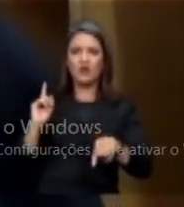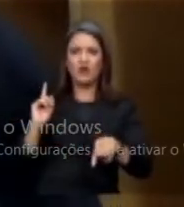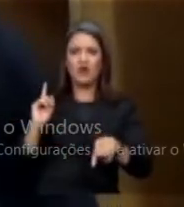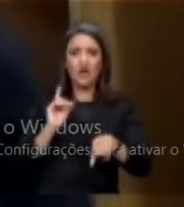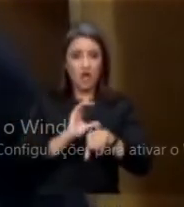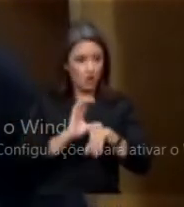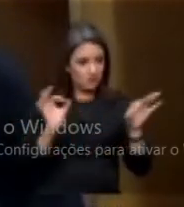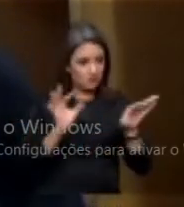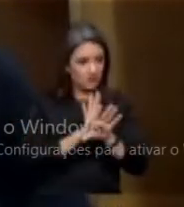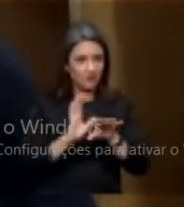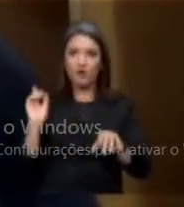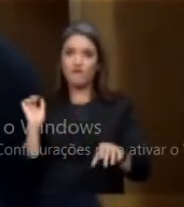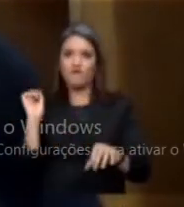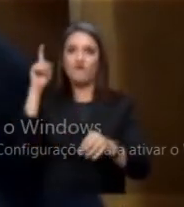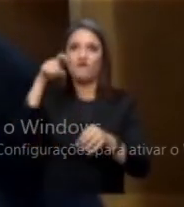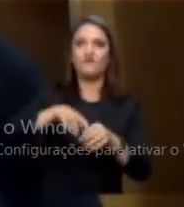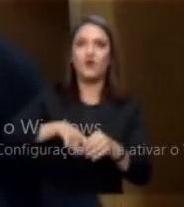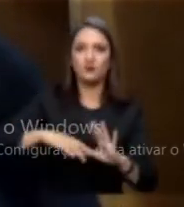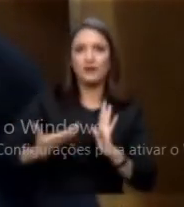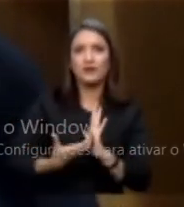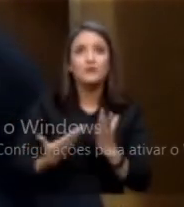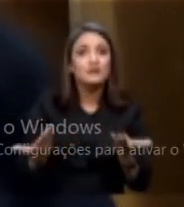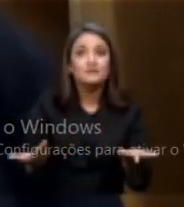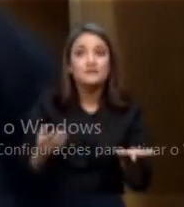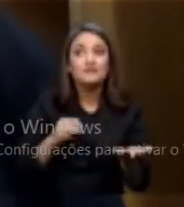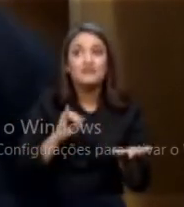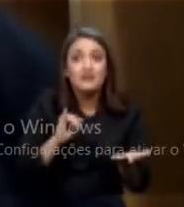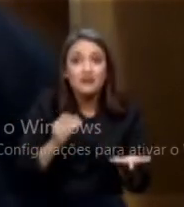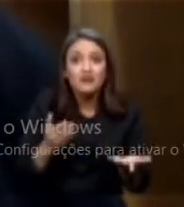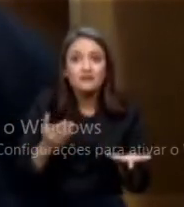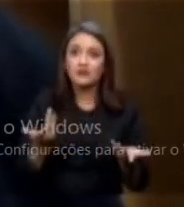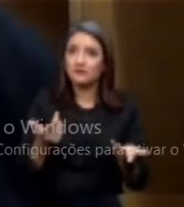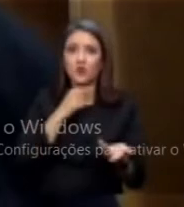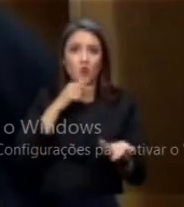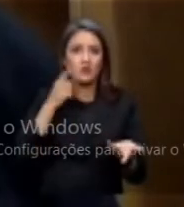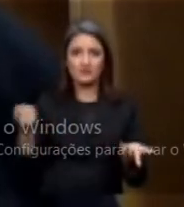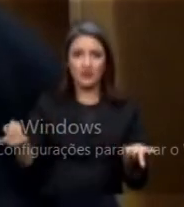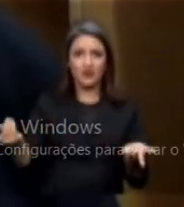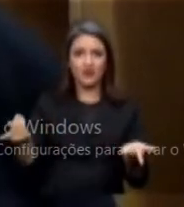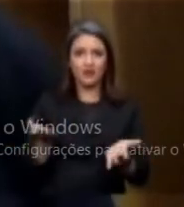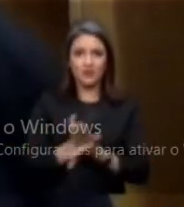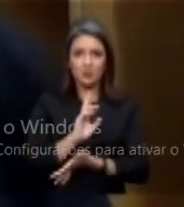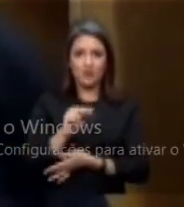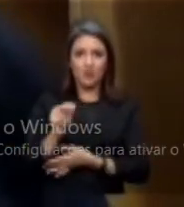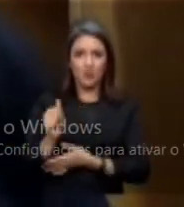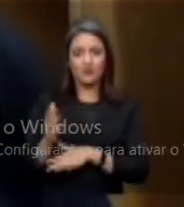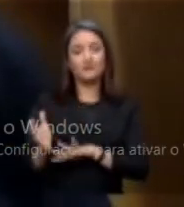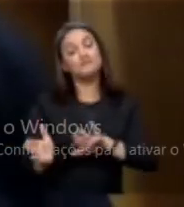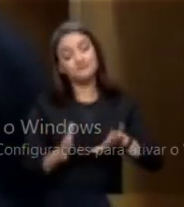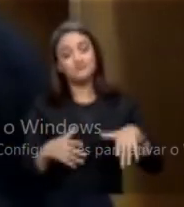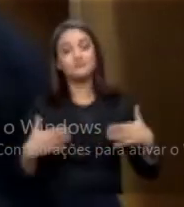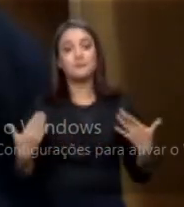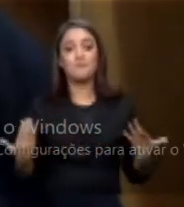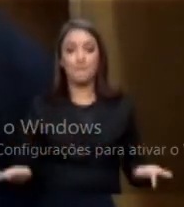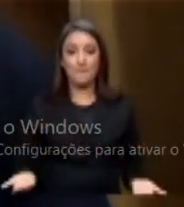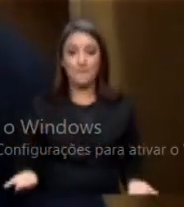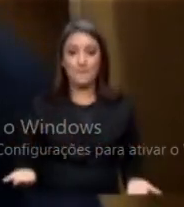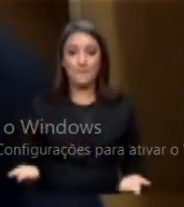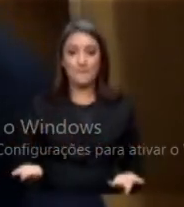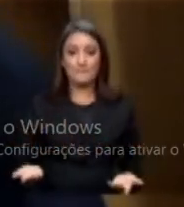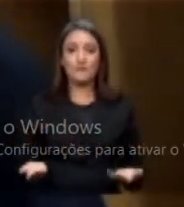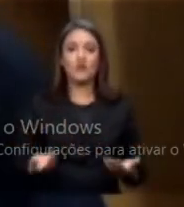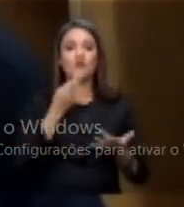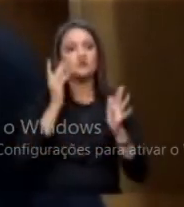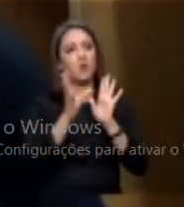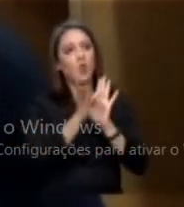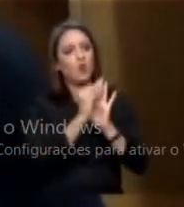Câmara dos Deputados, não teríamos Código Civil novo. Com relação ao mérito deste